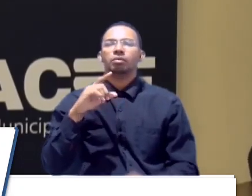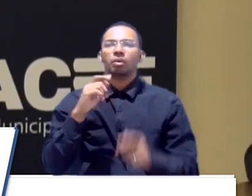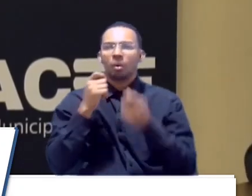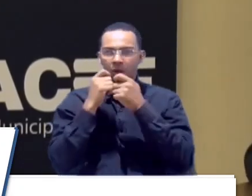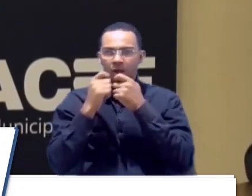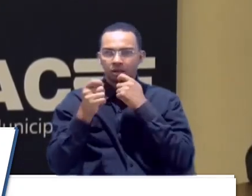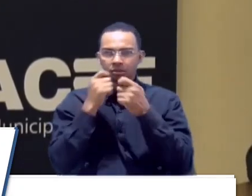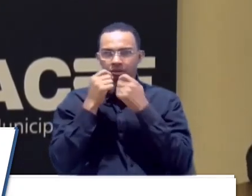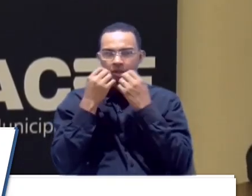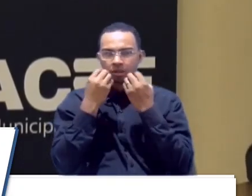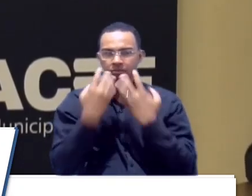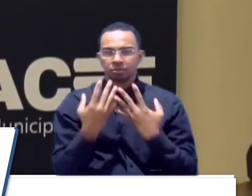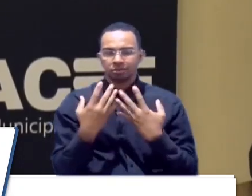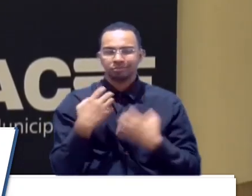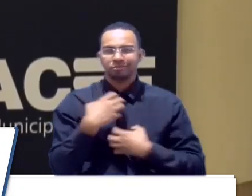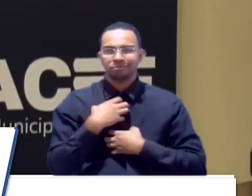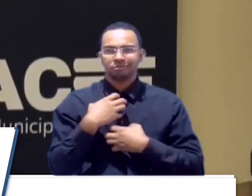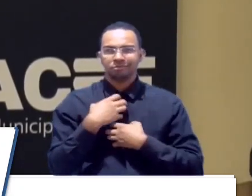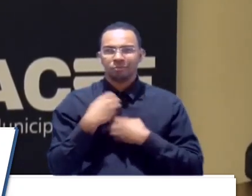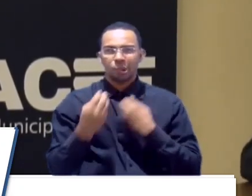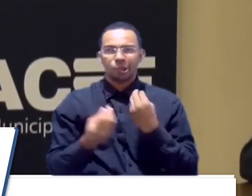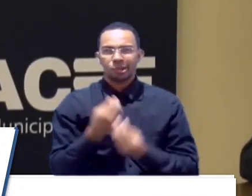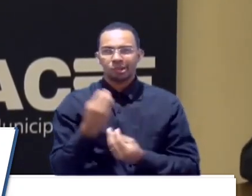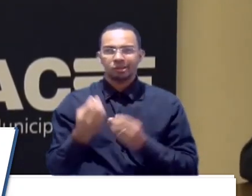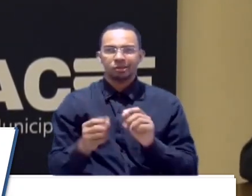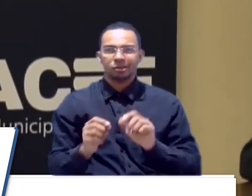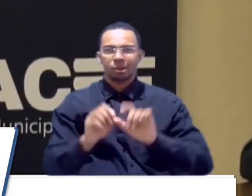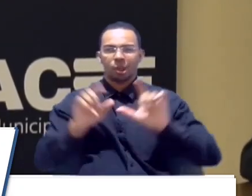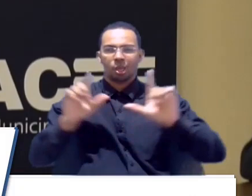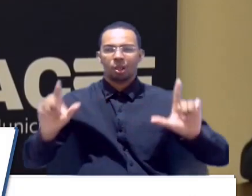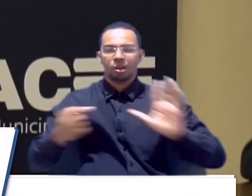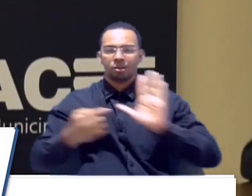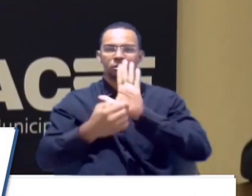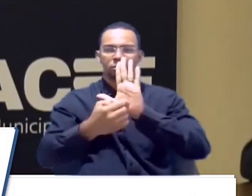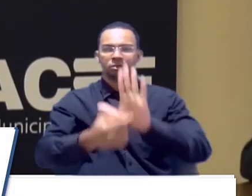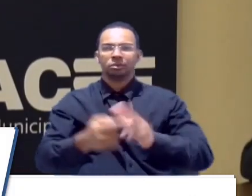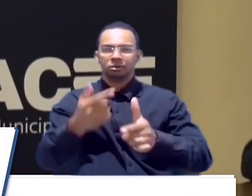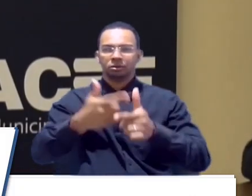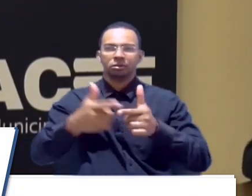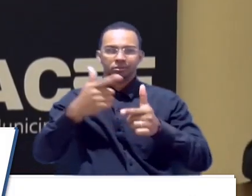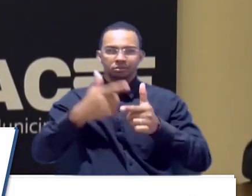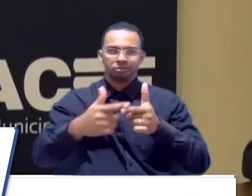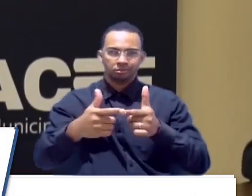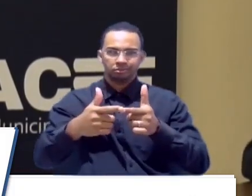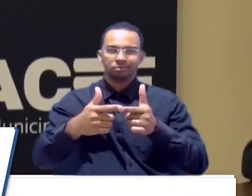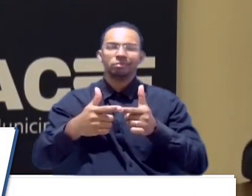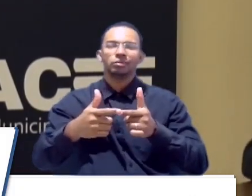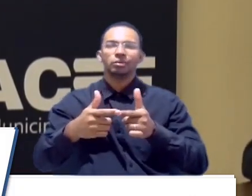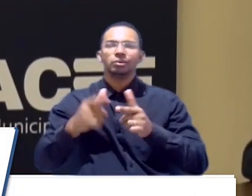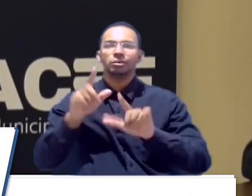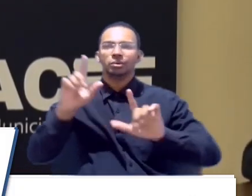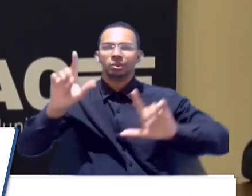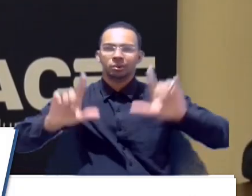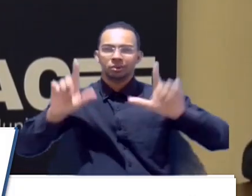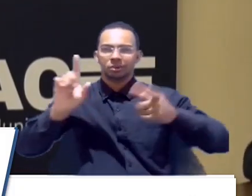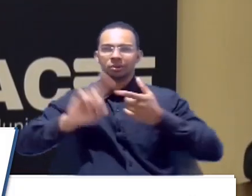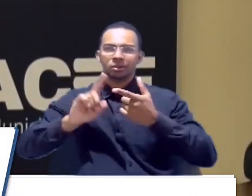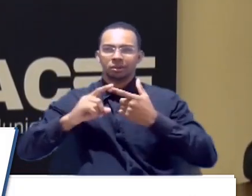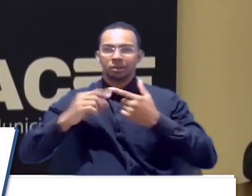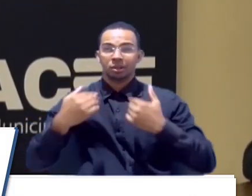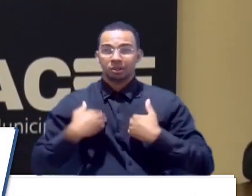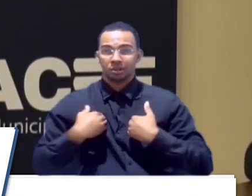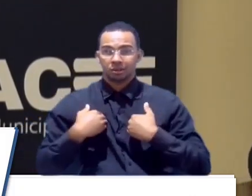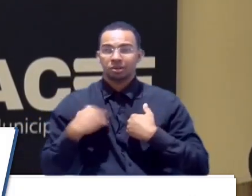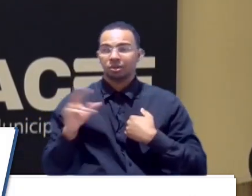muito boa no sentido de expor o problema. Foi uma matéria também na qual eu usei para